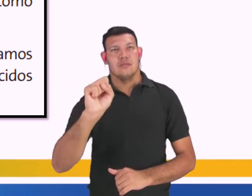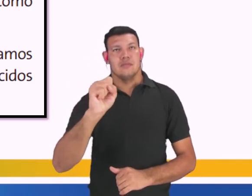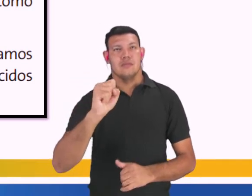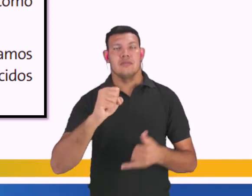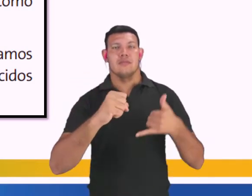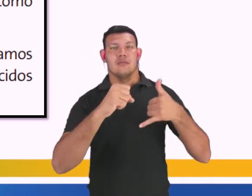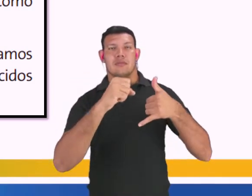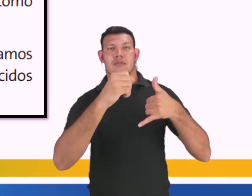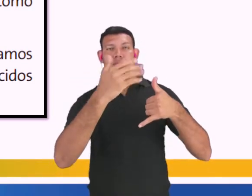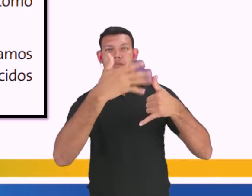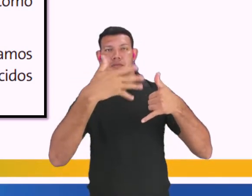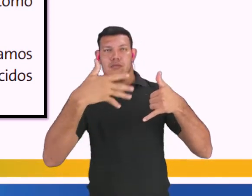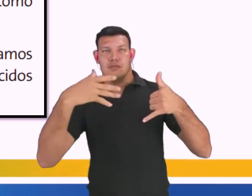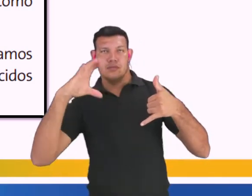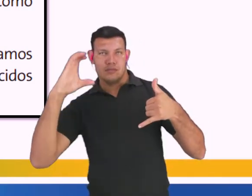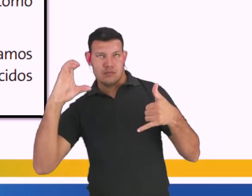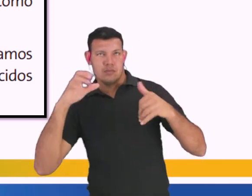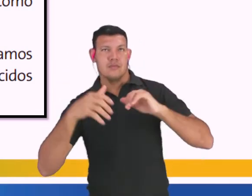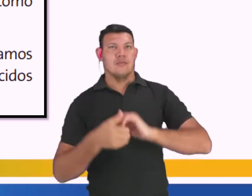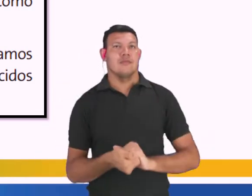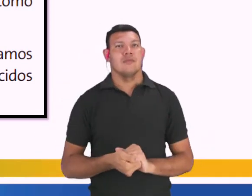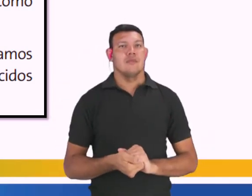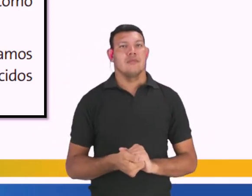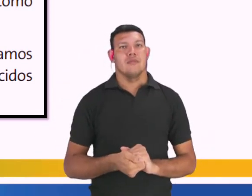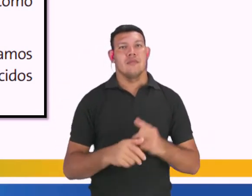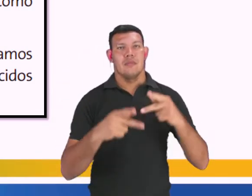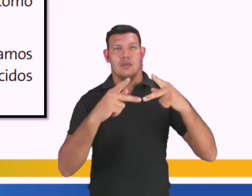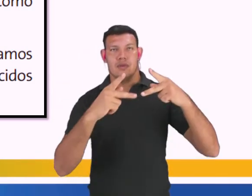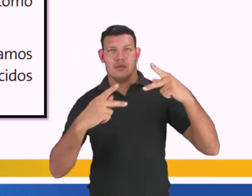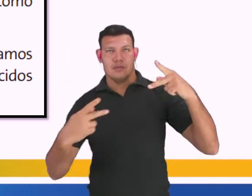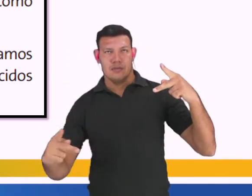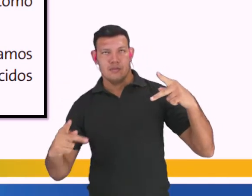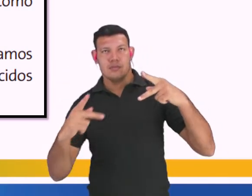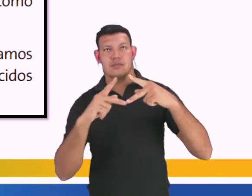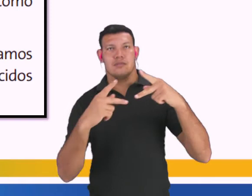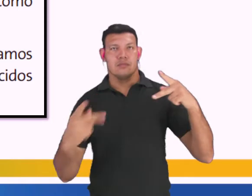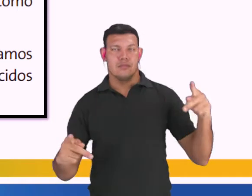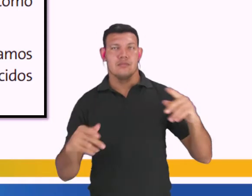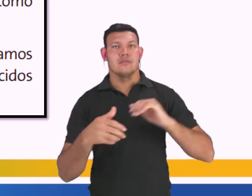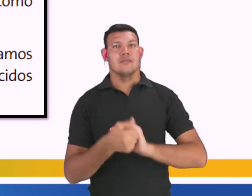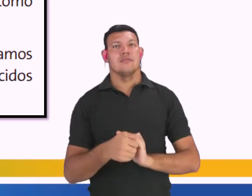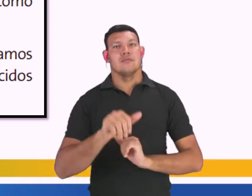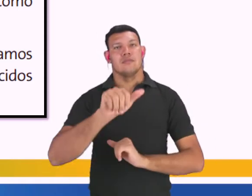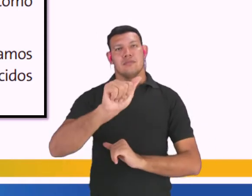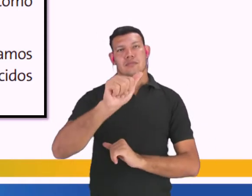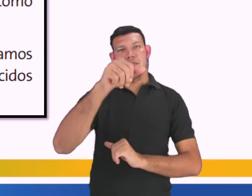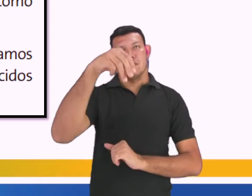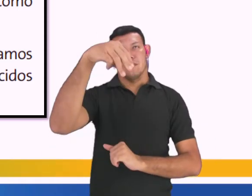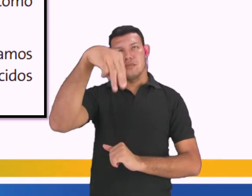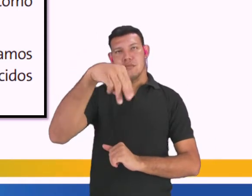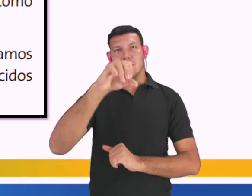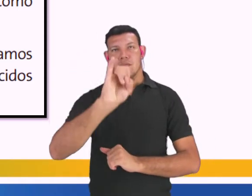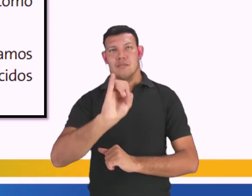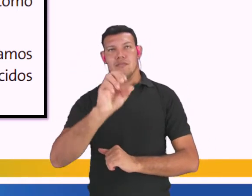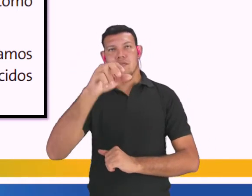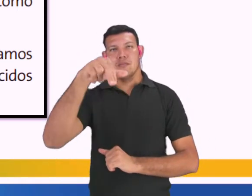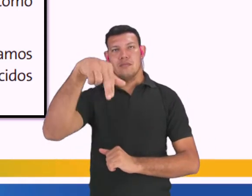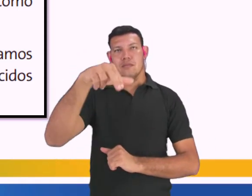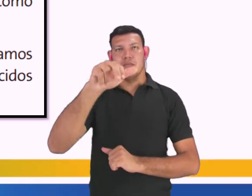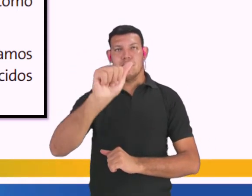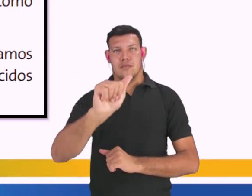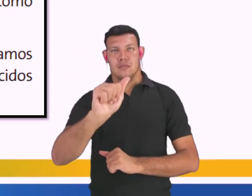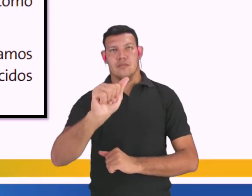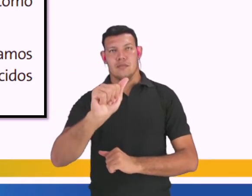o amido, proteínas que são ingeridas pelo organismo, como os aminoácidos, que vocês também já devem ter